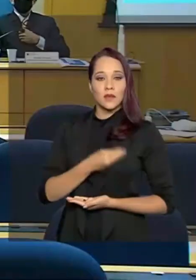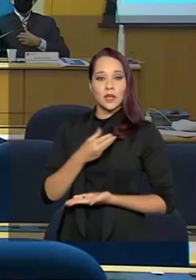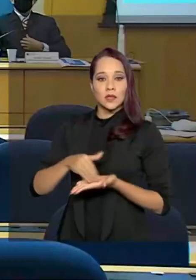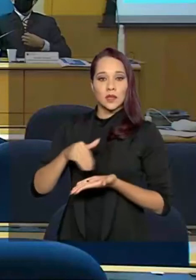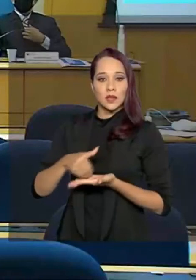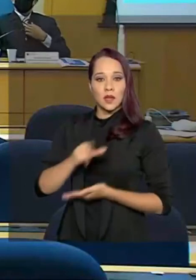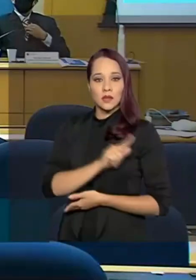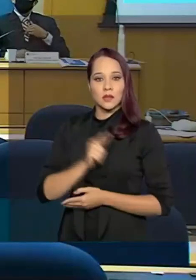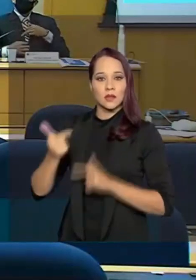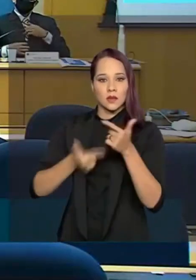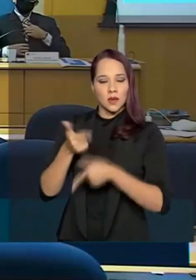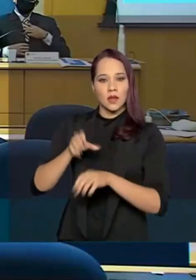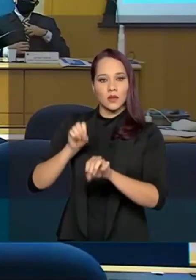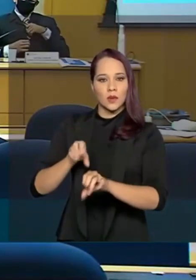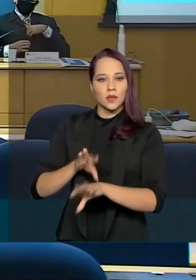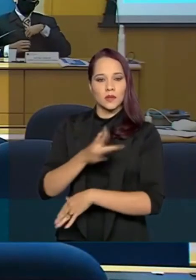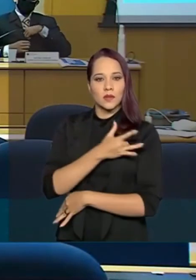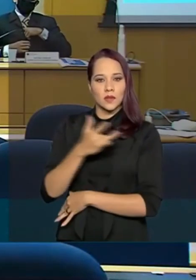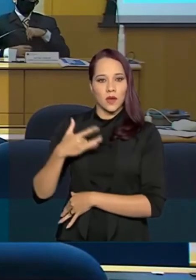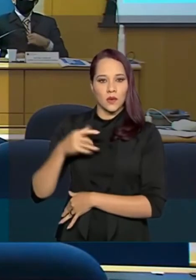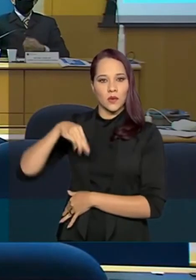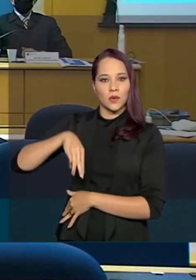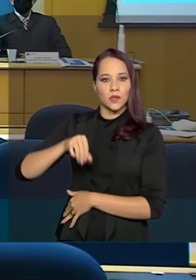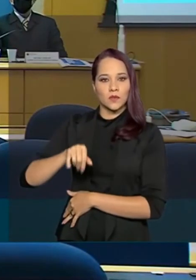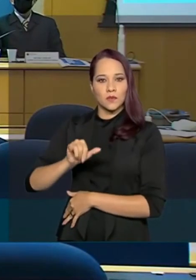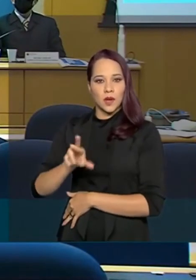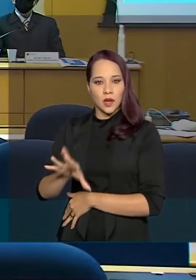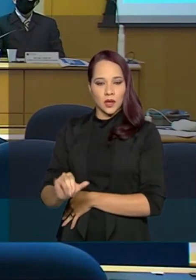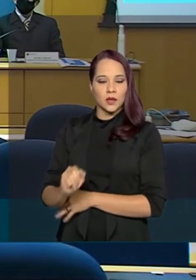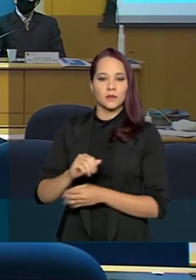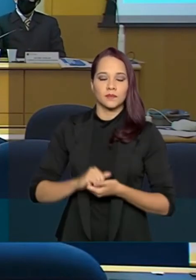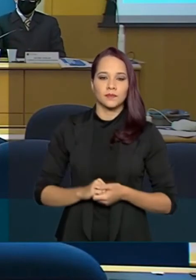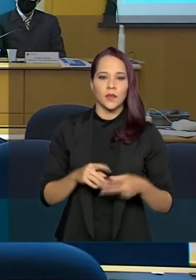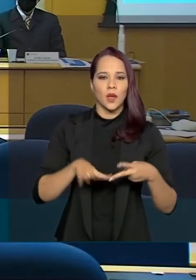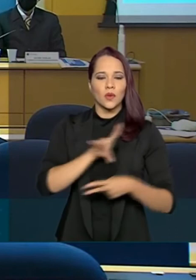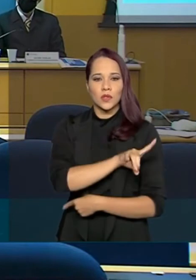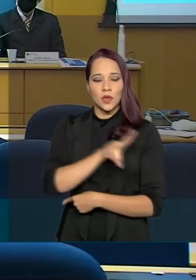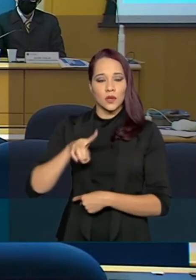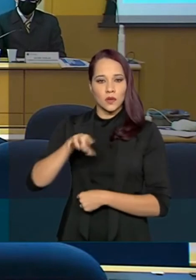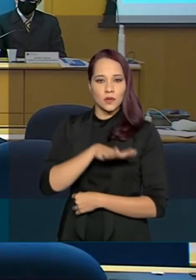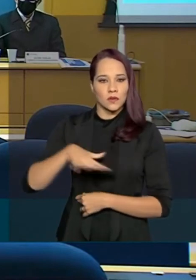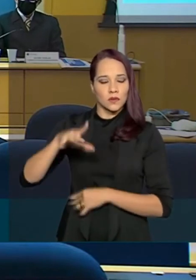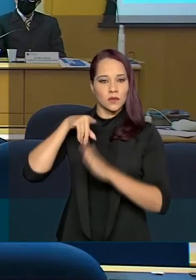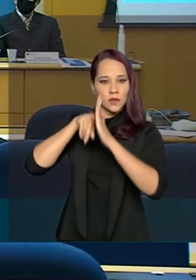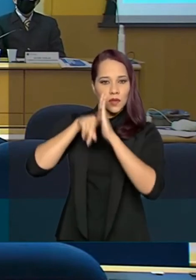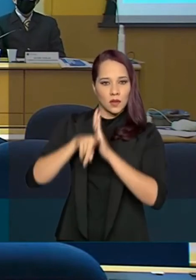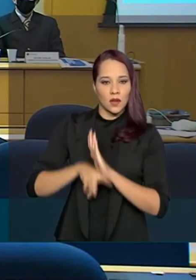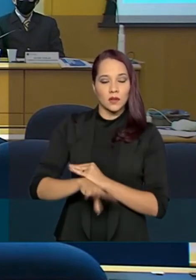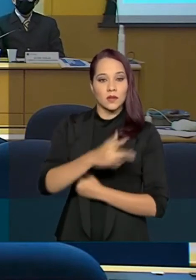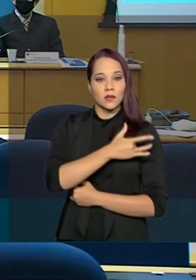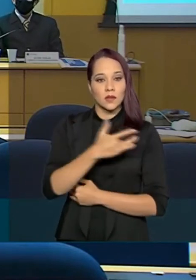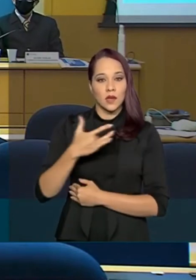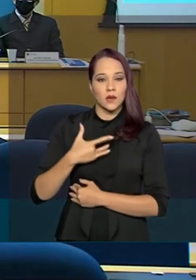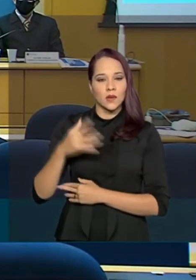Trabalho e da Educação na Saúde, Mayra Pinheiro, o diretor do Departamento de Análises em Saúde